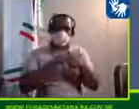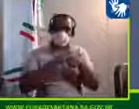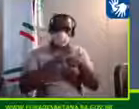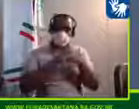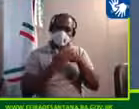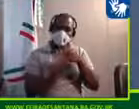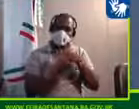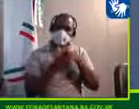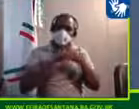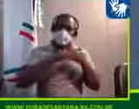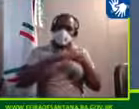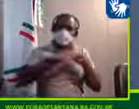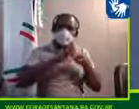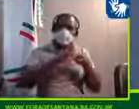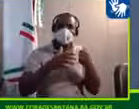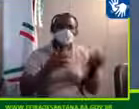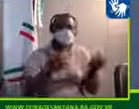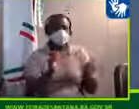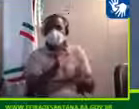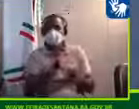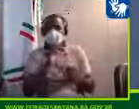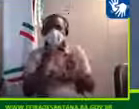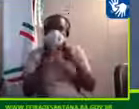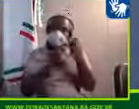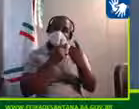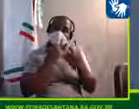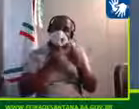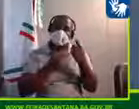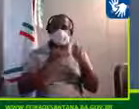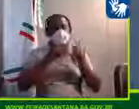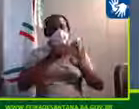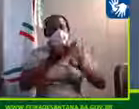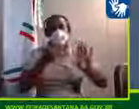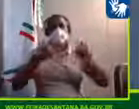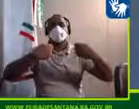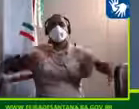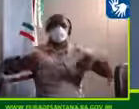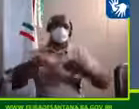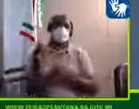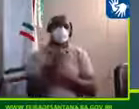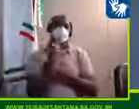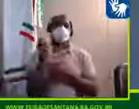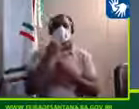com as eleições. Eu não faço isso. Essas coisas têm que ser absolutamente separadas.